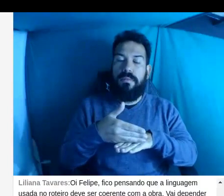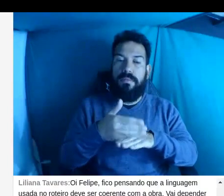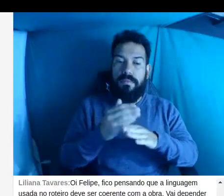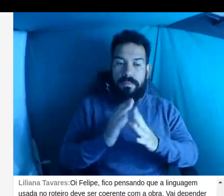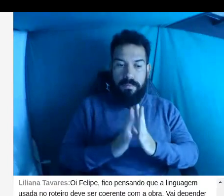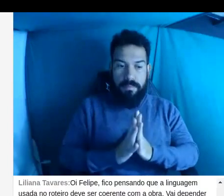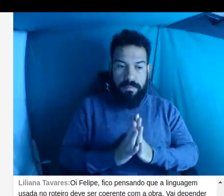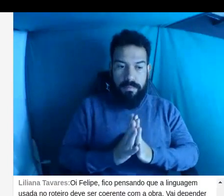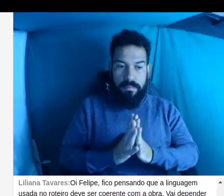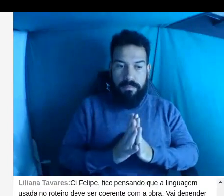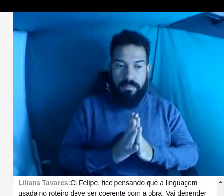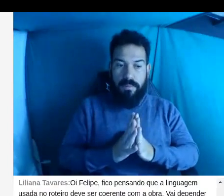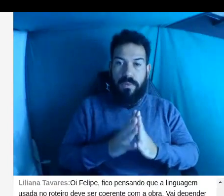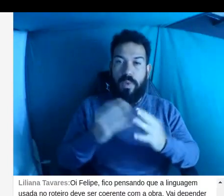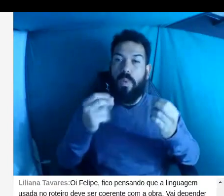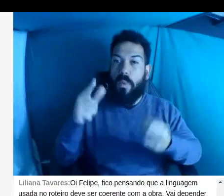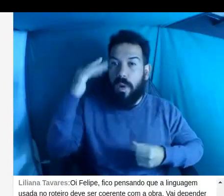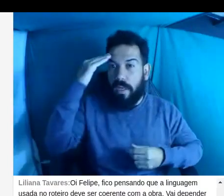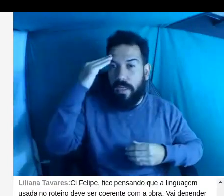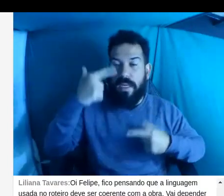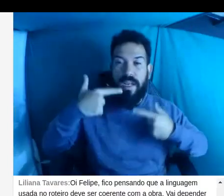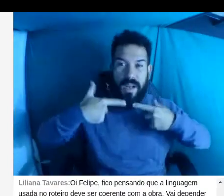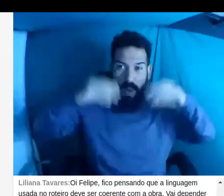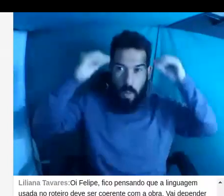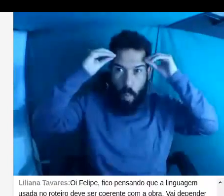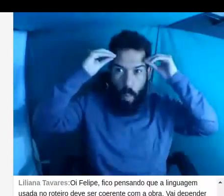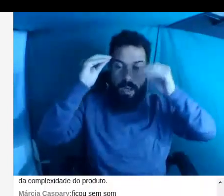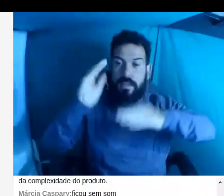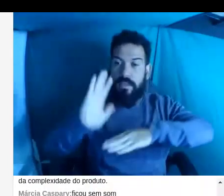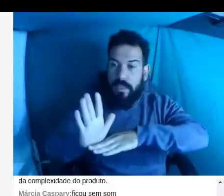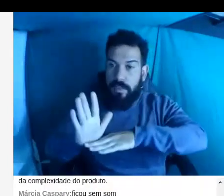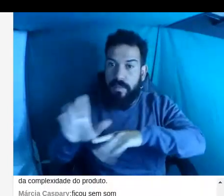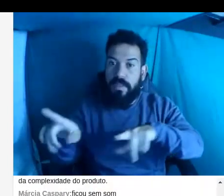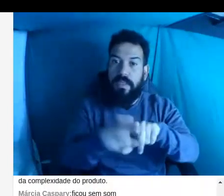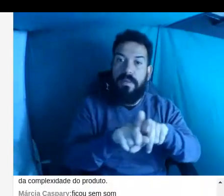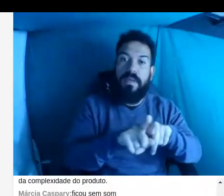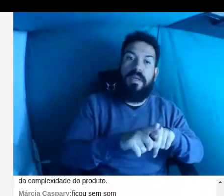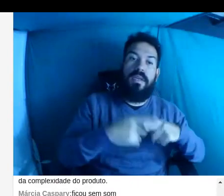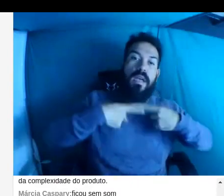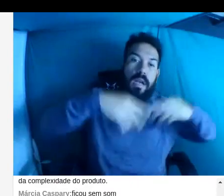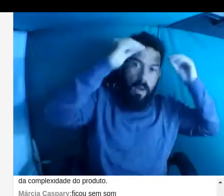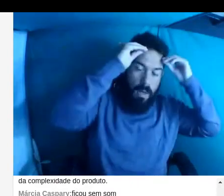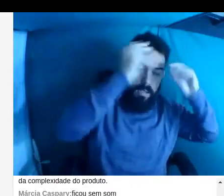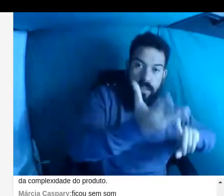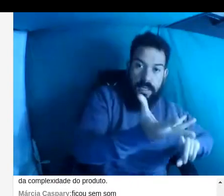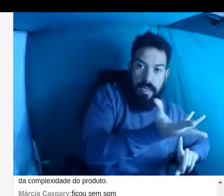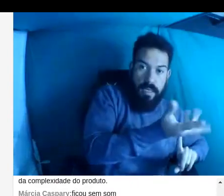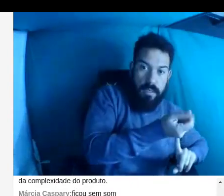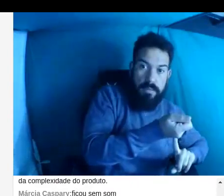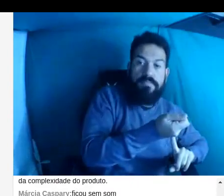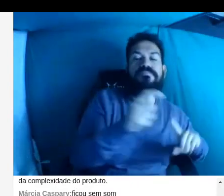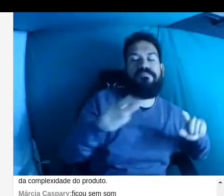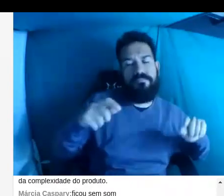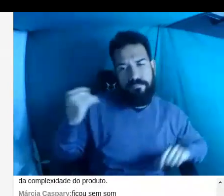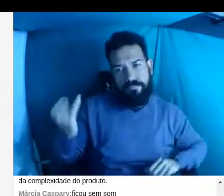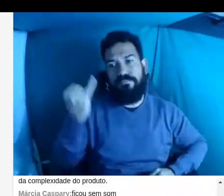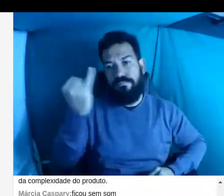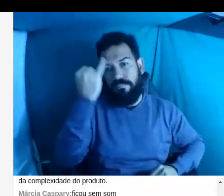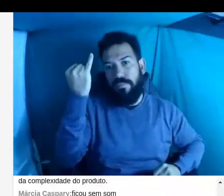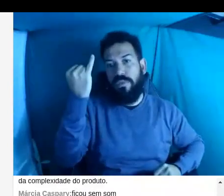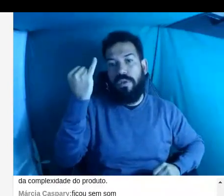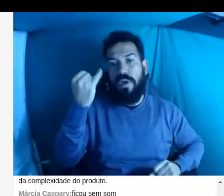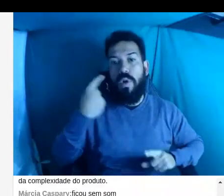o entendimento da linguagem cinematográfica e da linguagem artística é necessário, porque não é só dizer